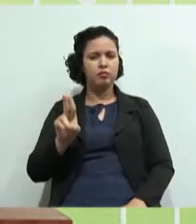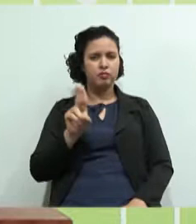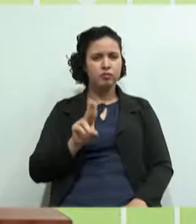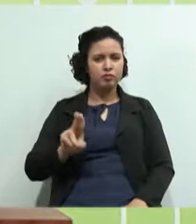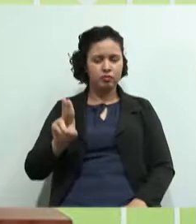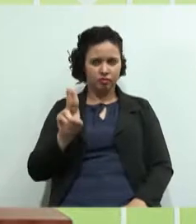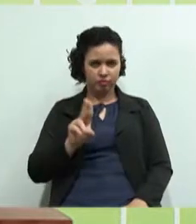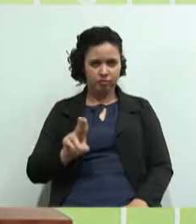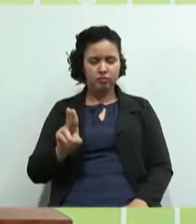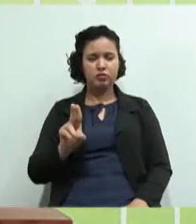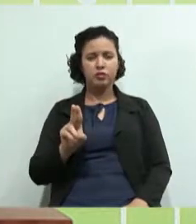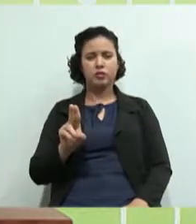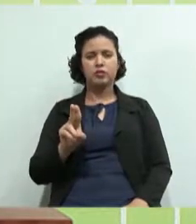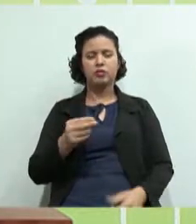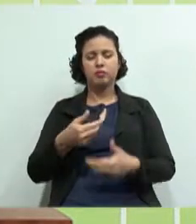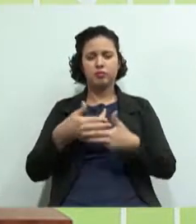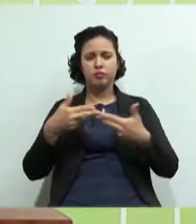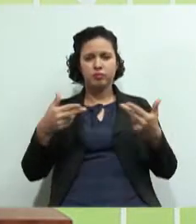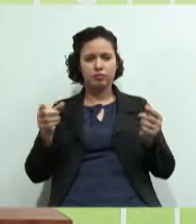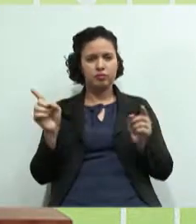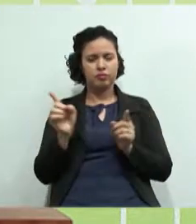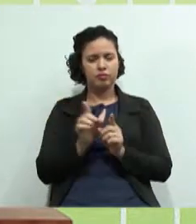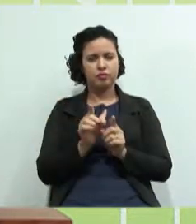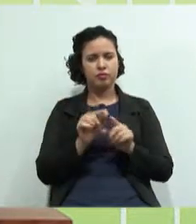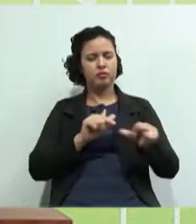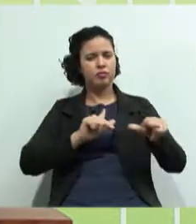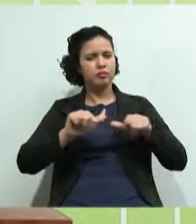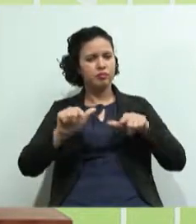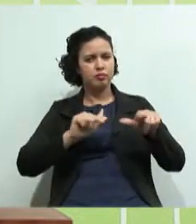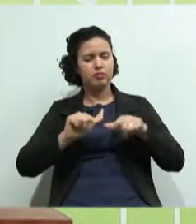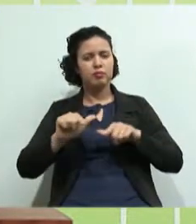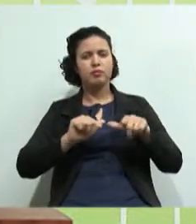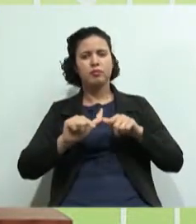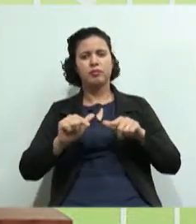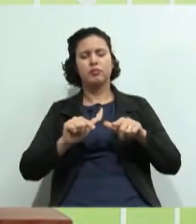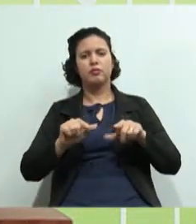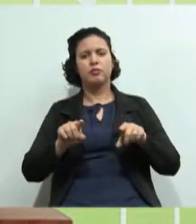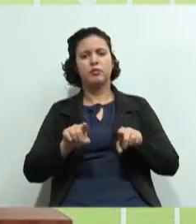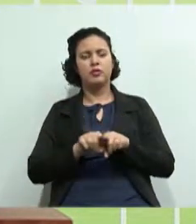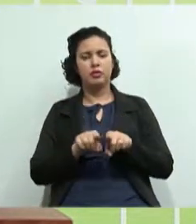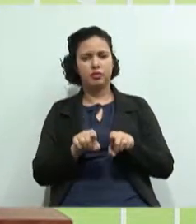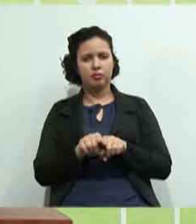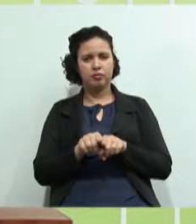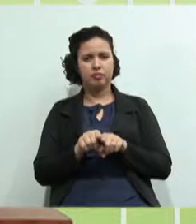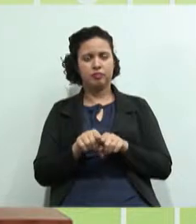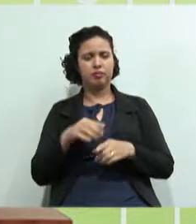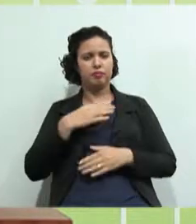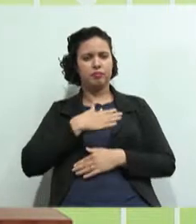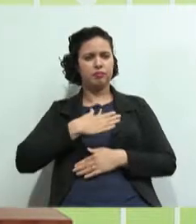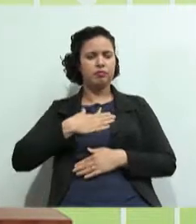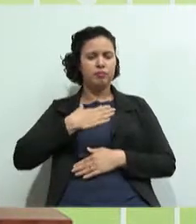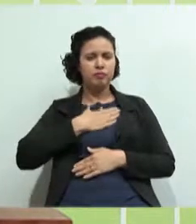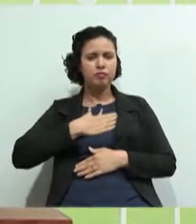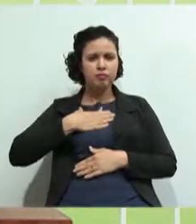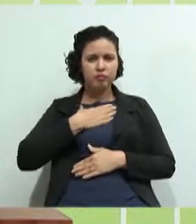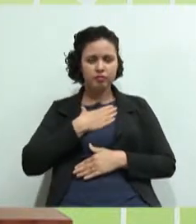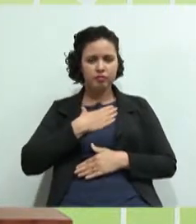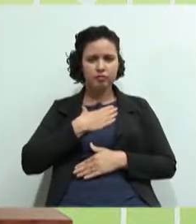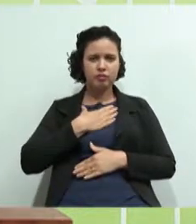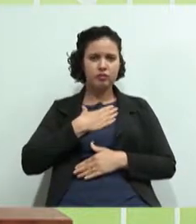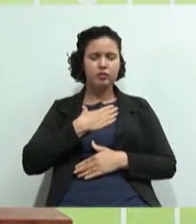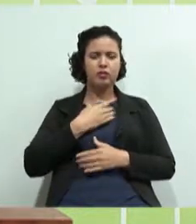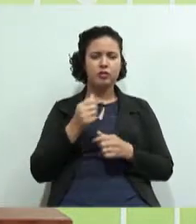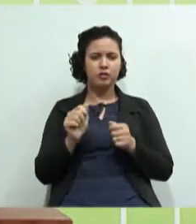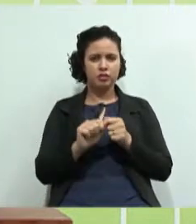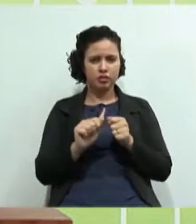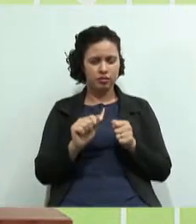meios existentes para poder otimizar determinado trabalho, determinado serviço, e é claro, para nos satisfazer, simplesmente